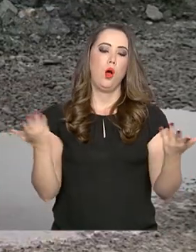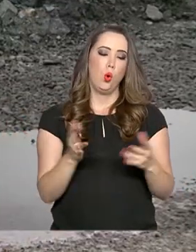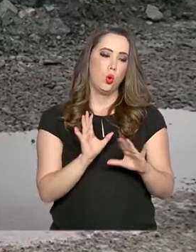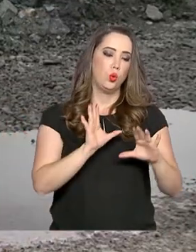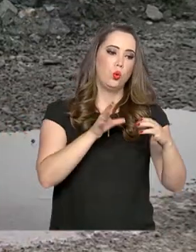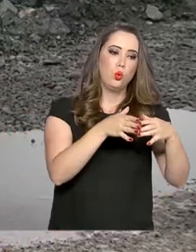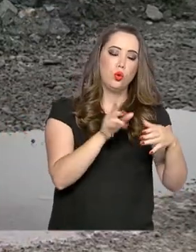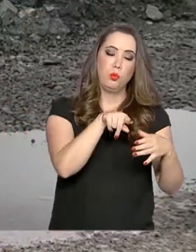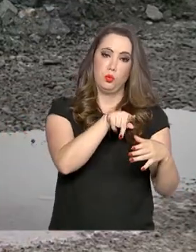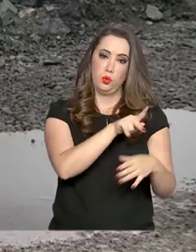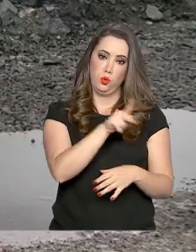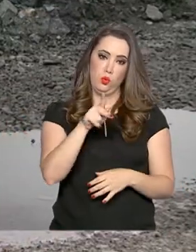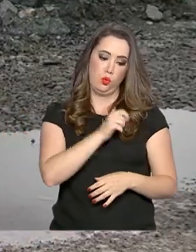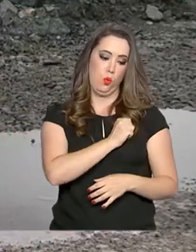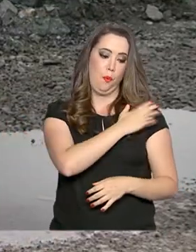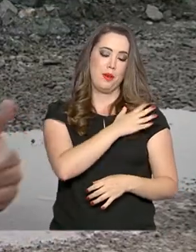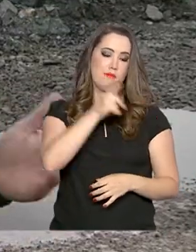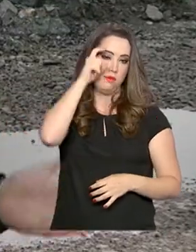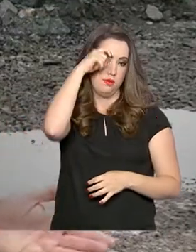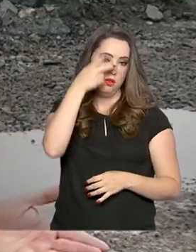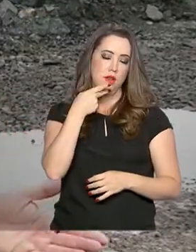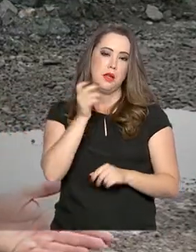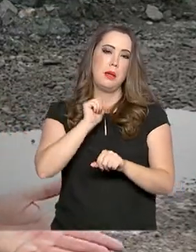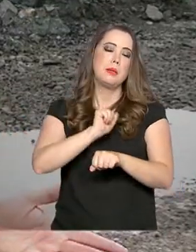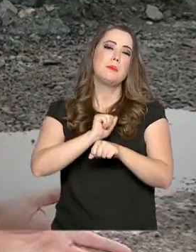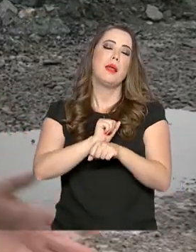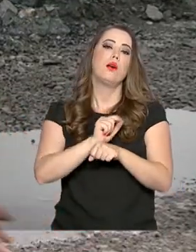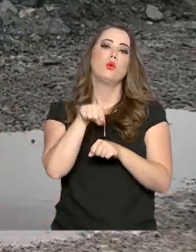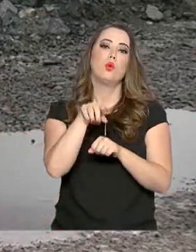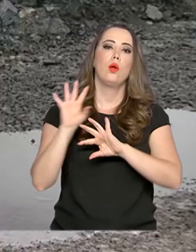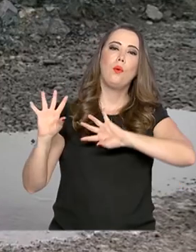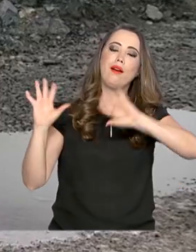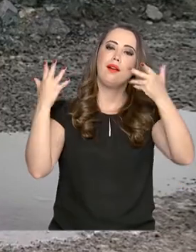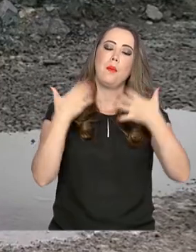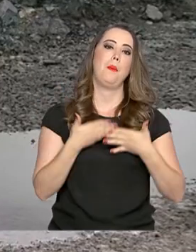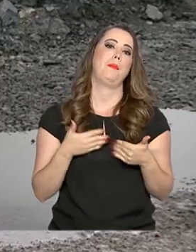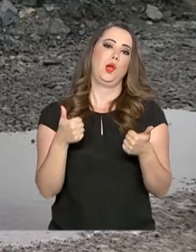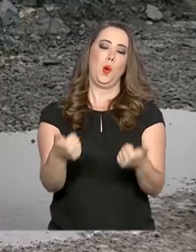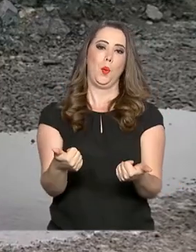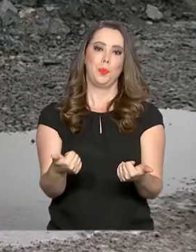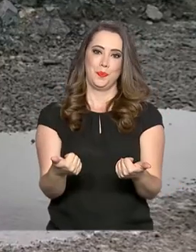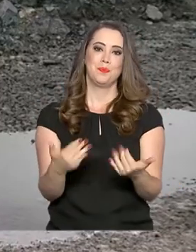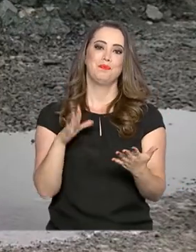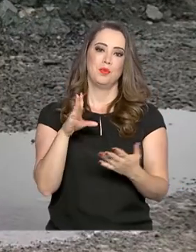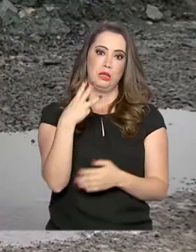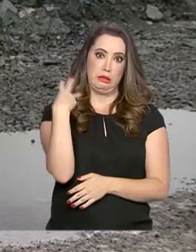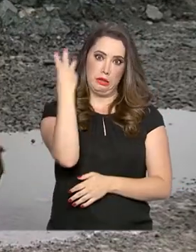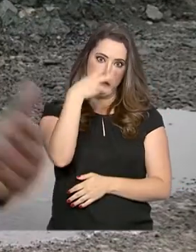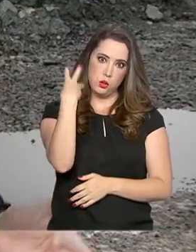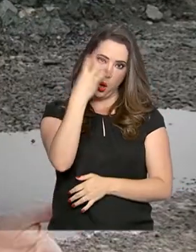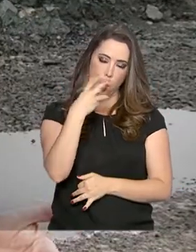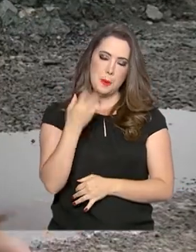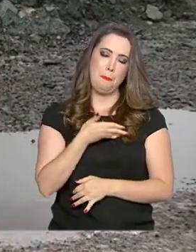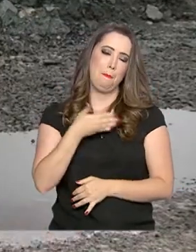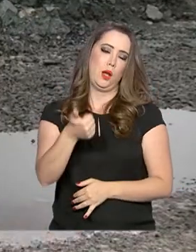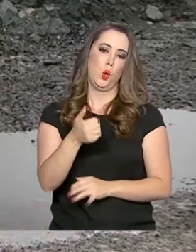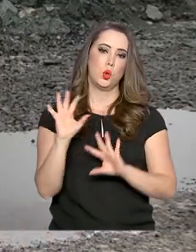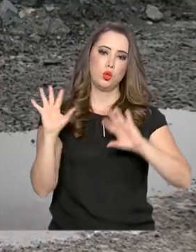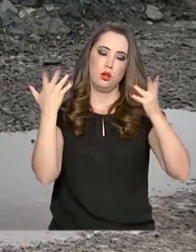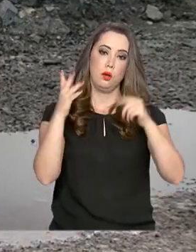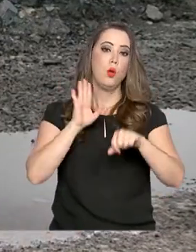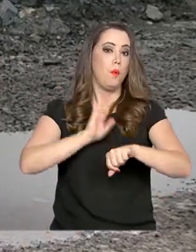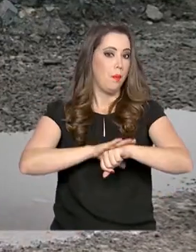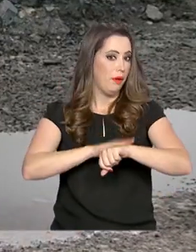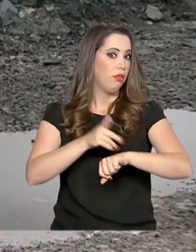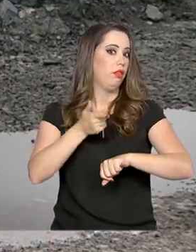aguardando em Punta Arenas a chamada janela climática, que permite um voo em segurança durante 3 horas. Assim que surgir essa janela